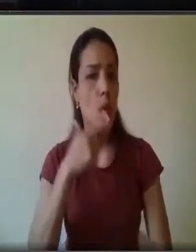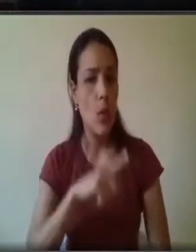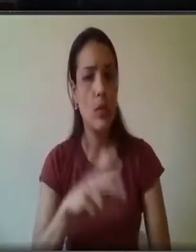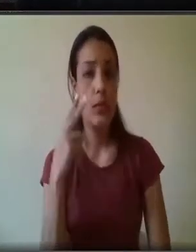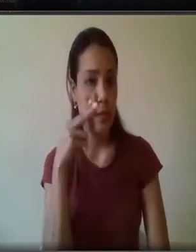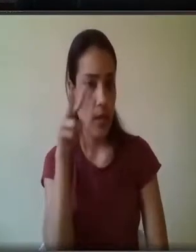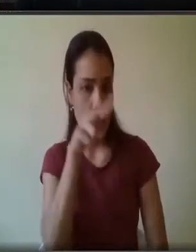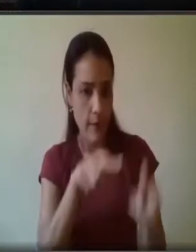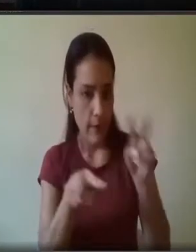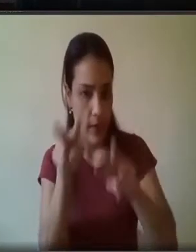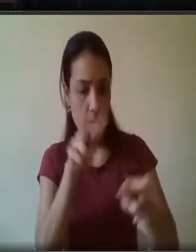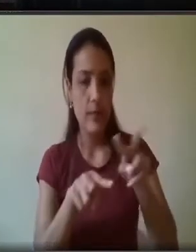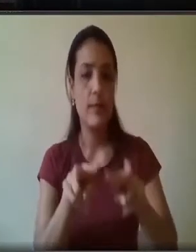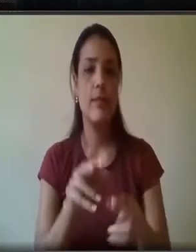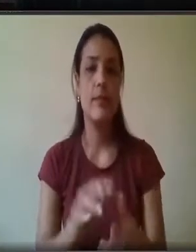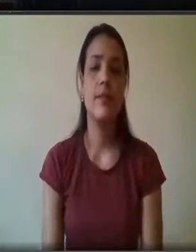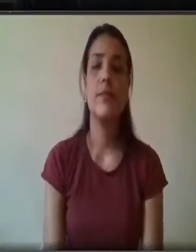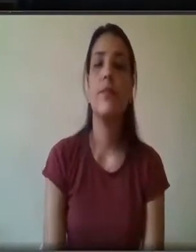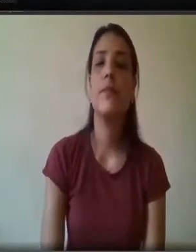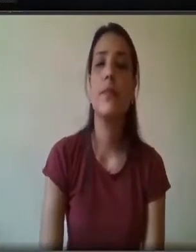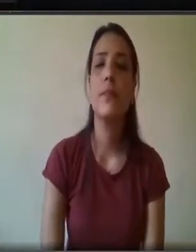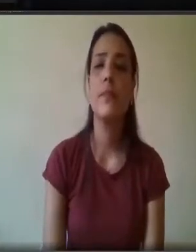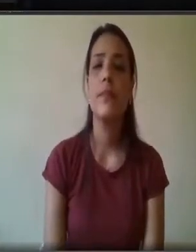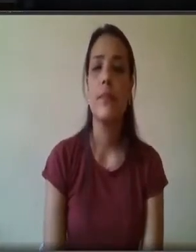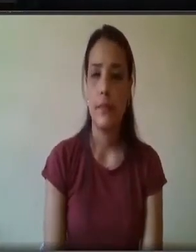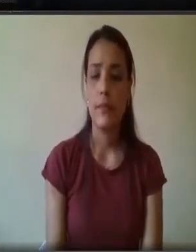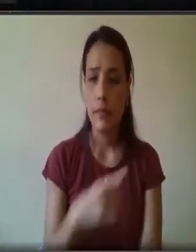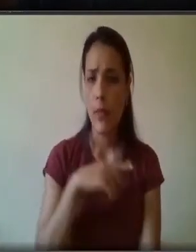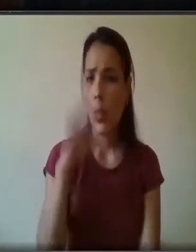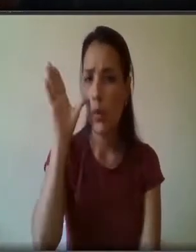Bem, uma curiosidade